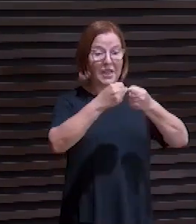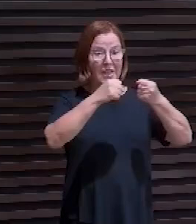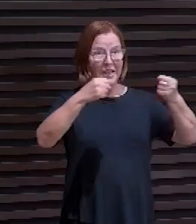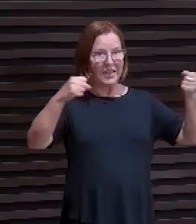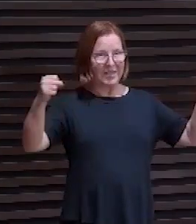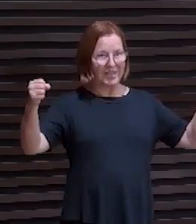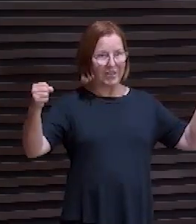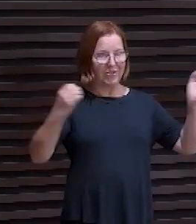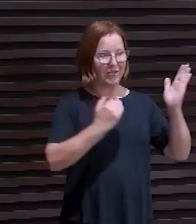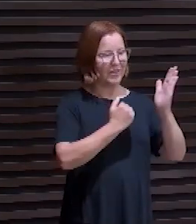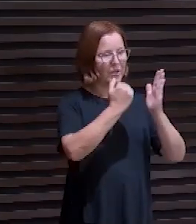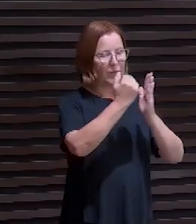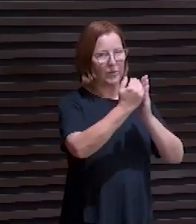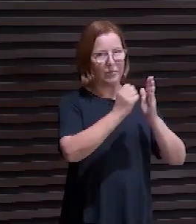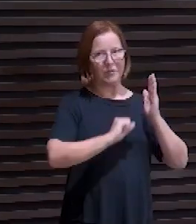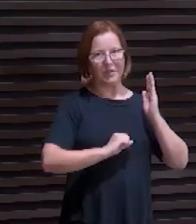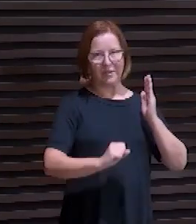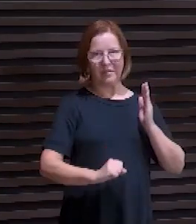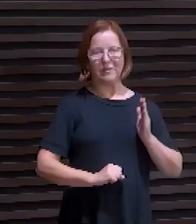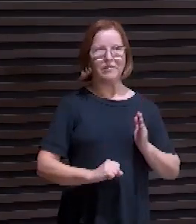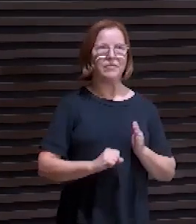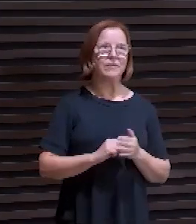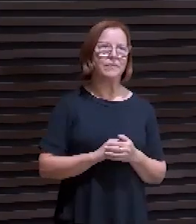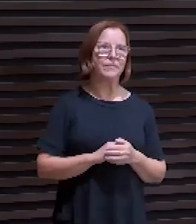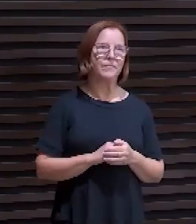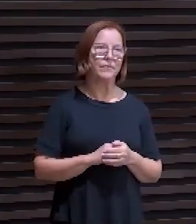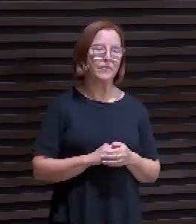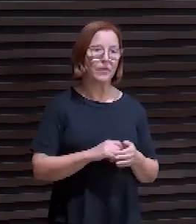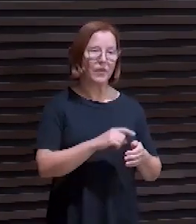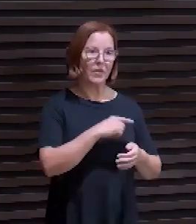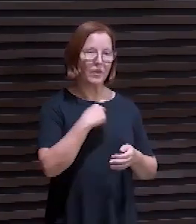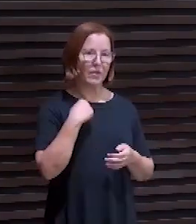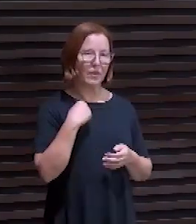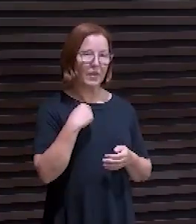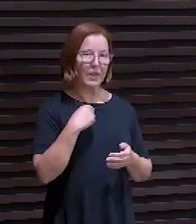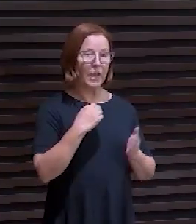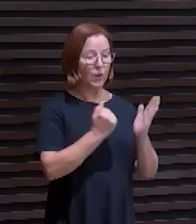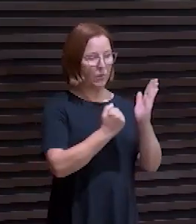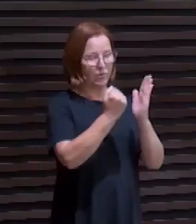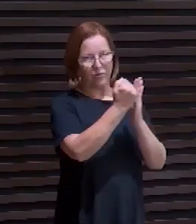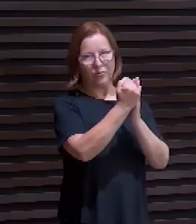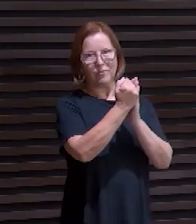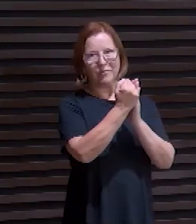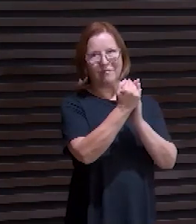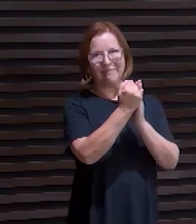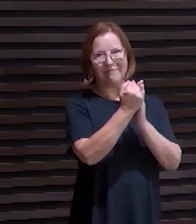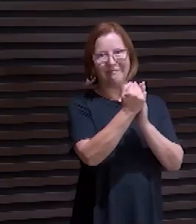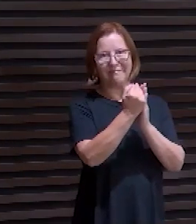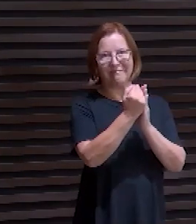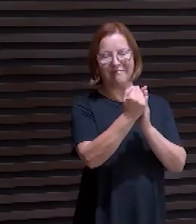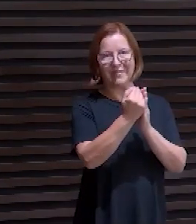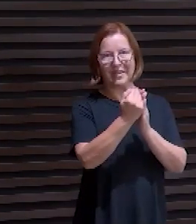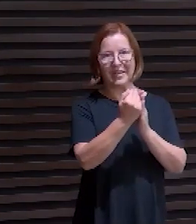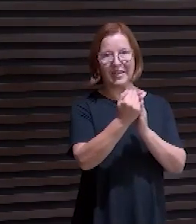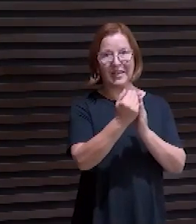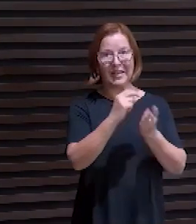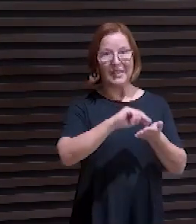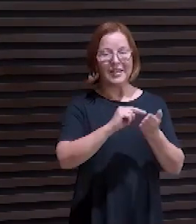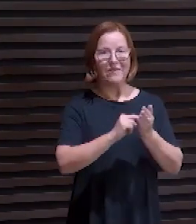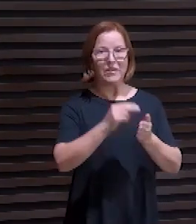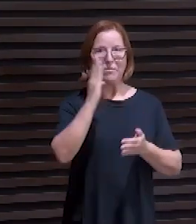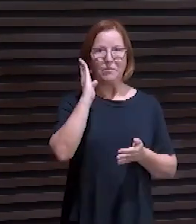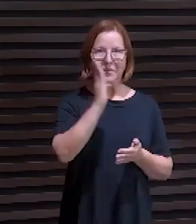sacerdote. Nós já sumo é o primeiro, é o